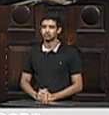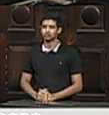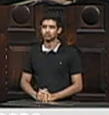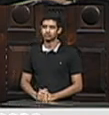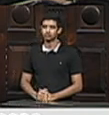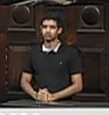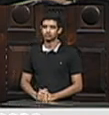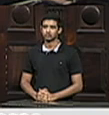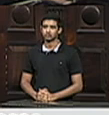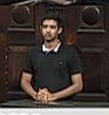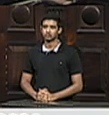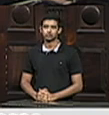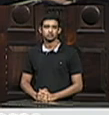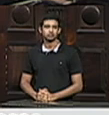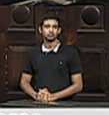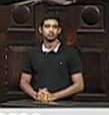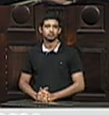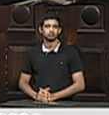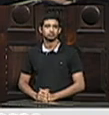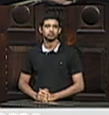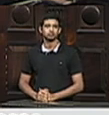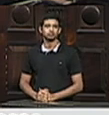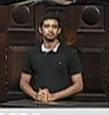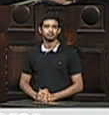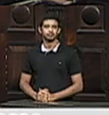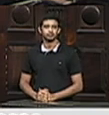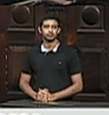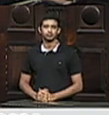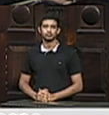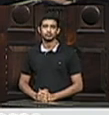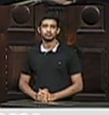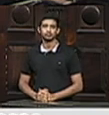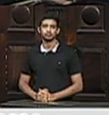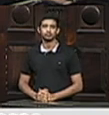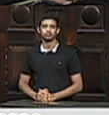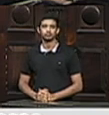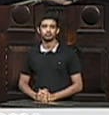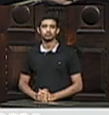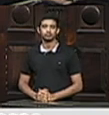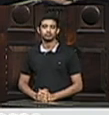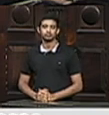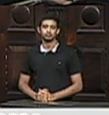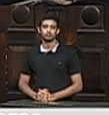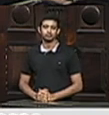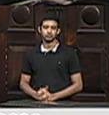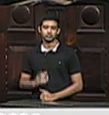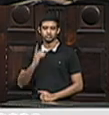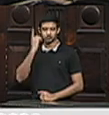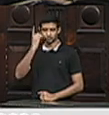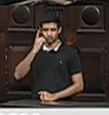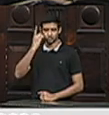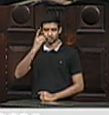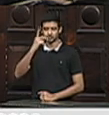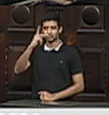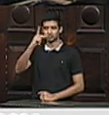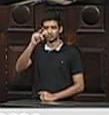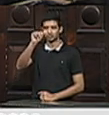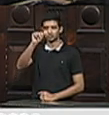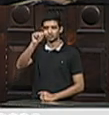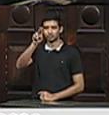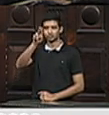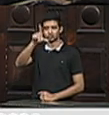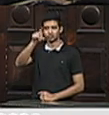do chefe do Poder Judiciário. Então, o governador não pode legislar